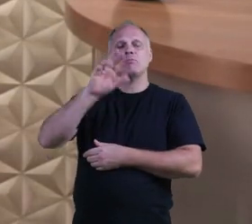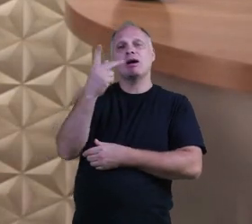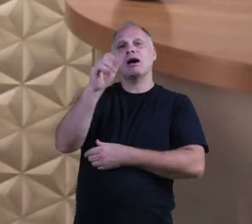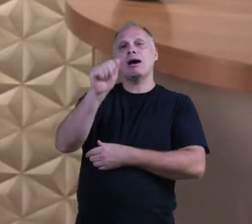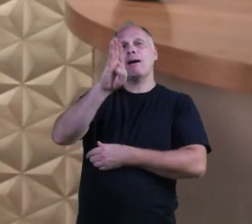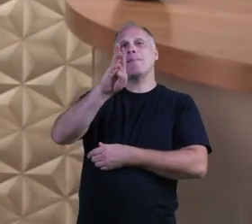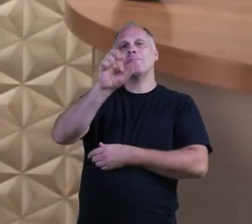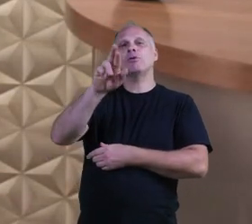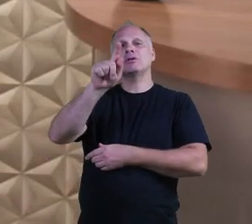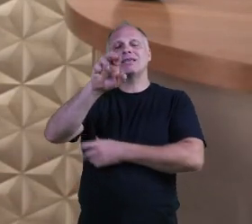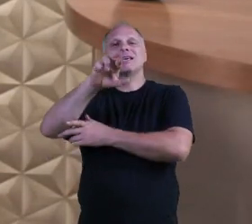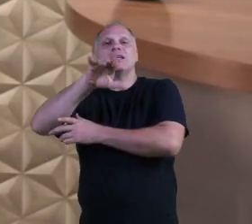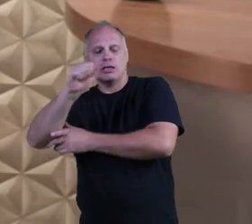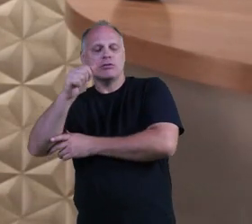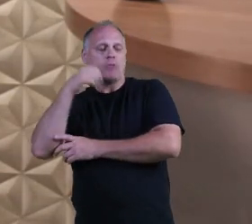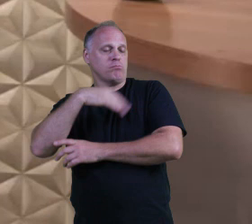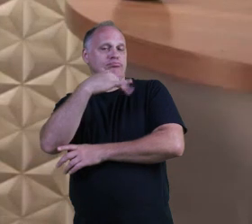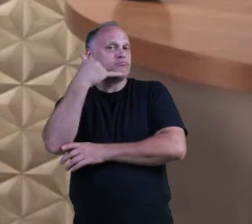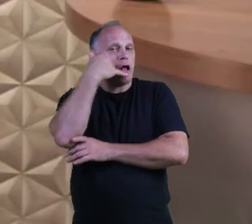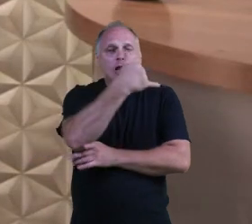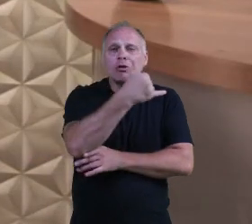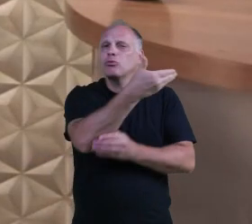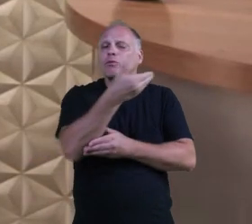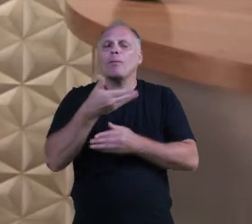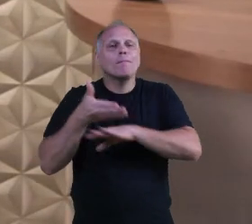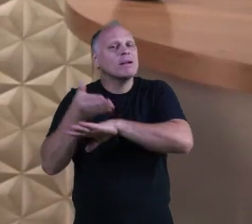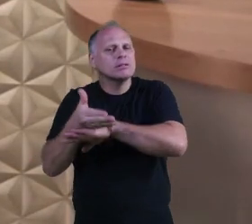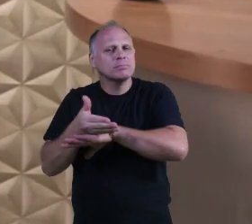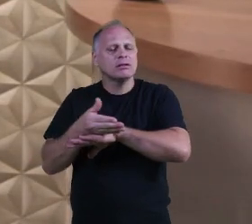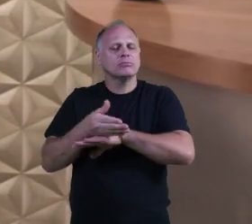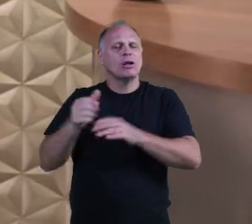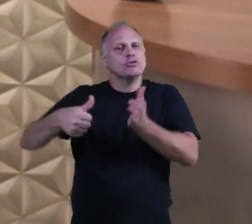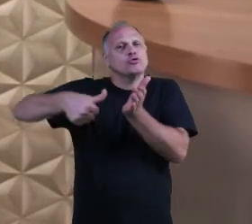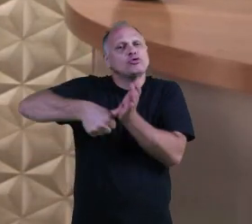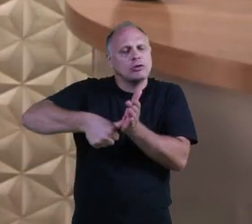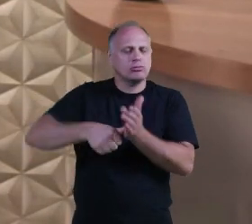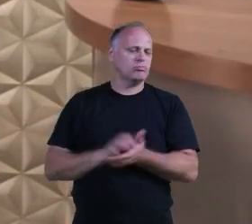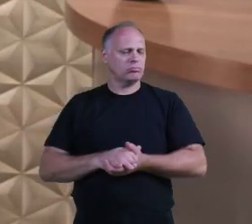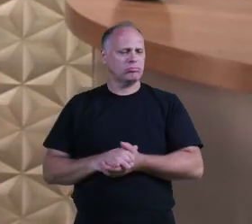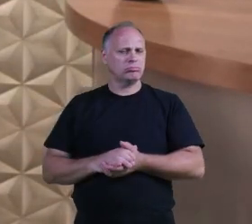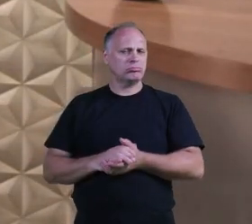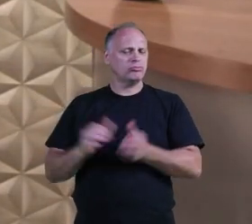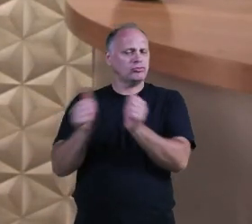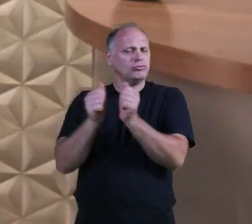tocamos e começou a pandemia. Então, fechei meu bar lá e voltei para...